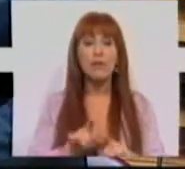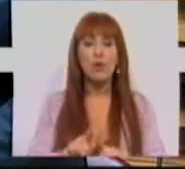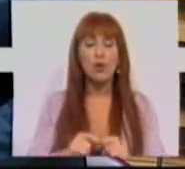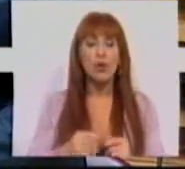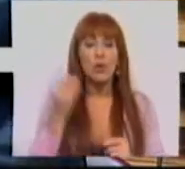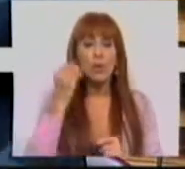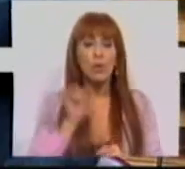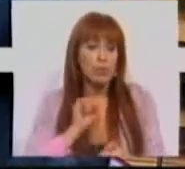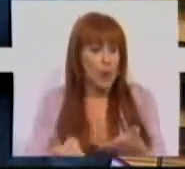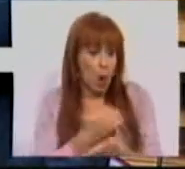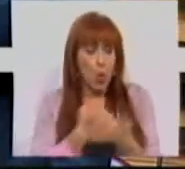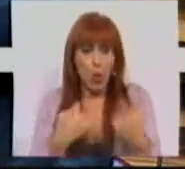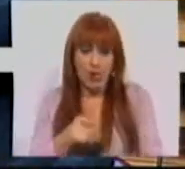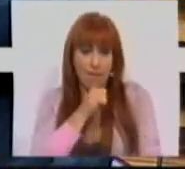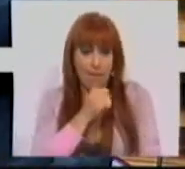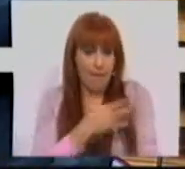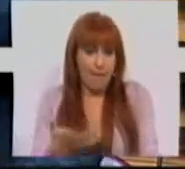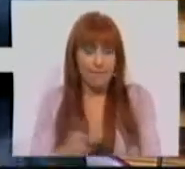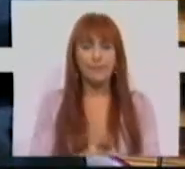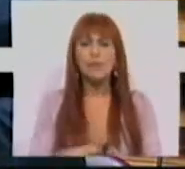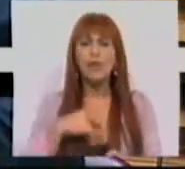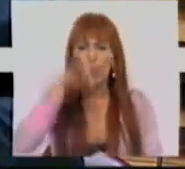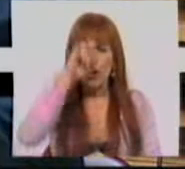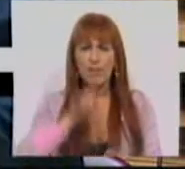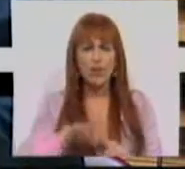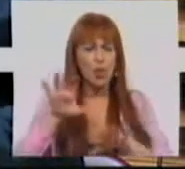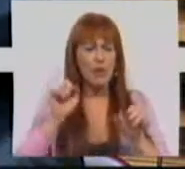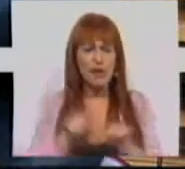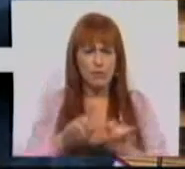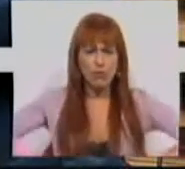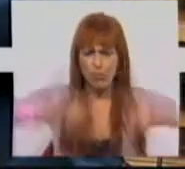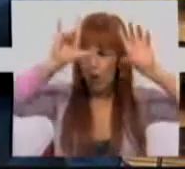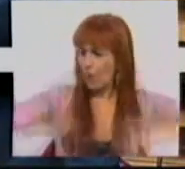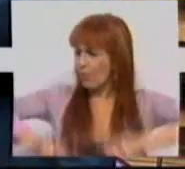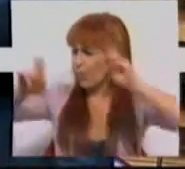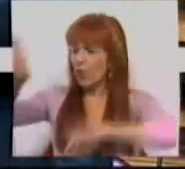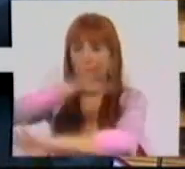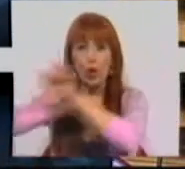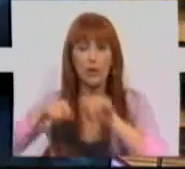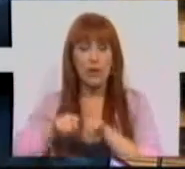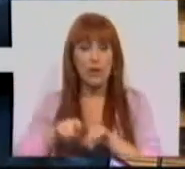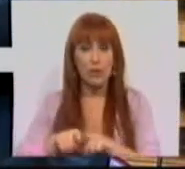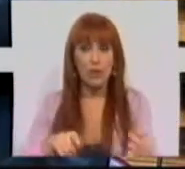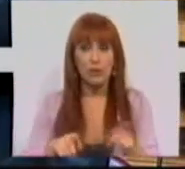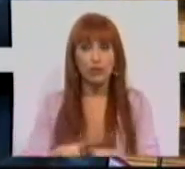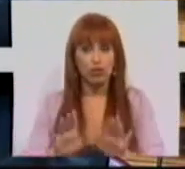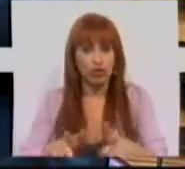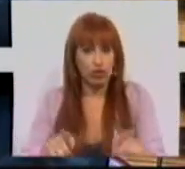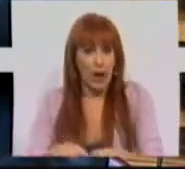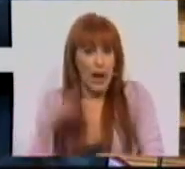dos nossos recursos hídricos. E lembrar também que os países mais envolvidos da Europa, estes índices já